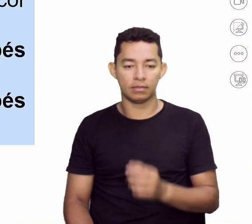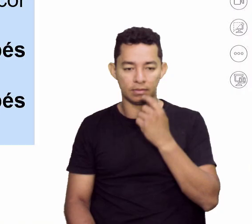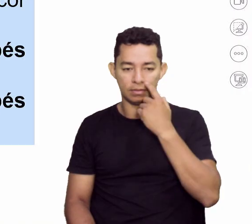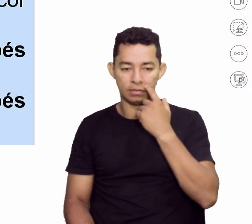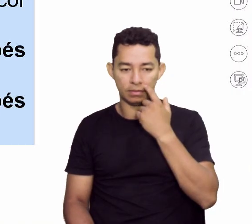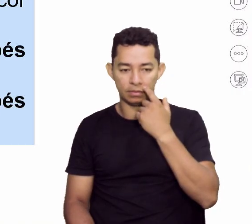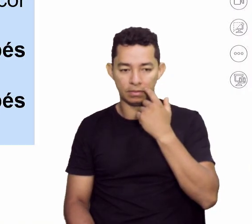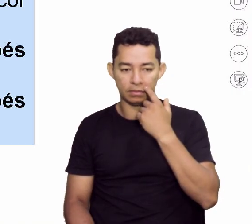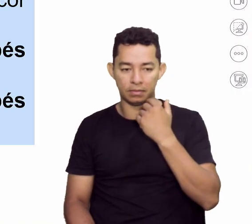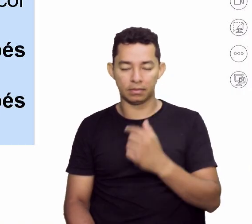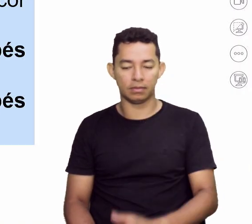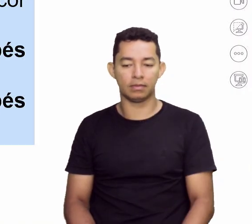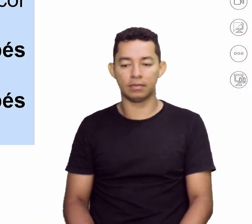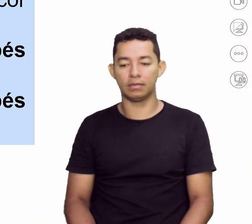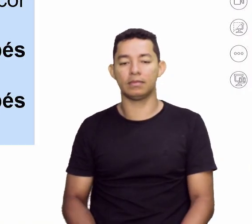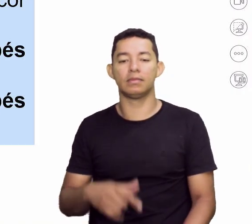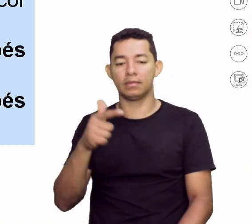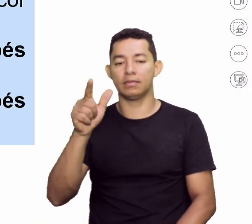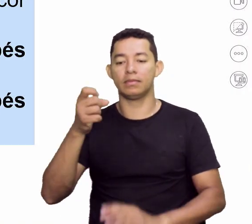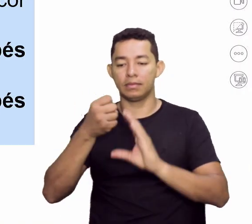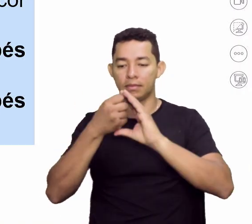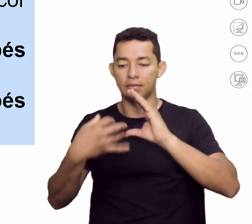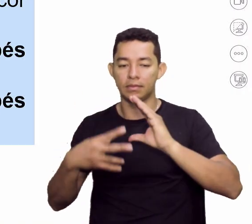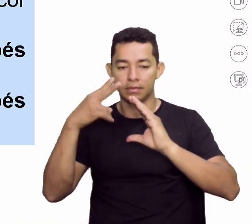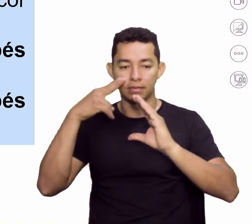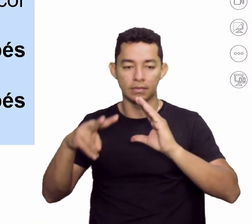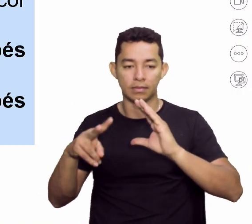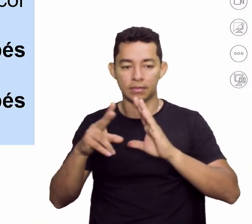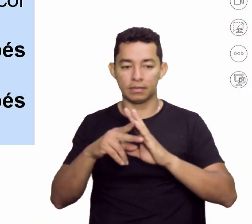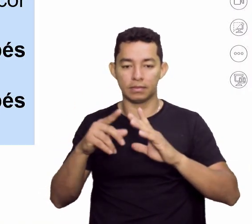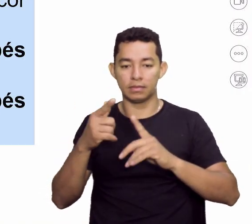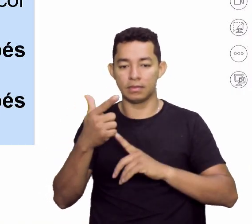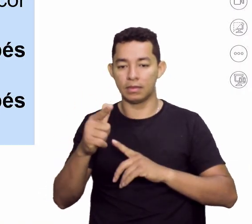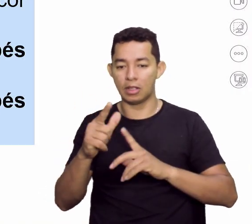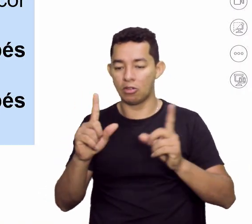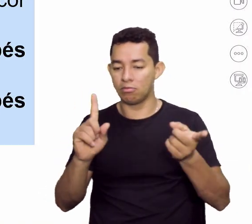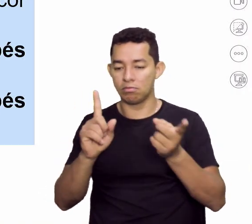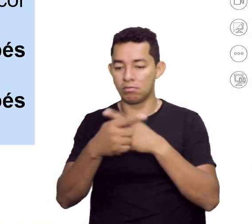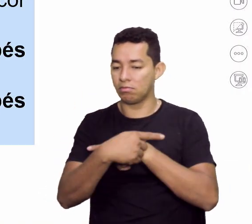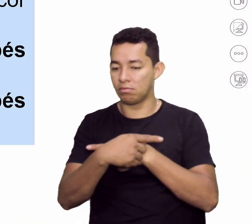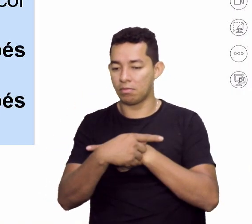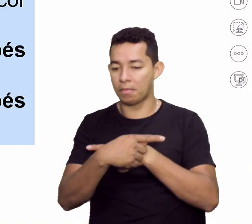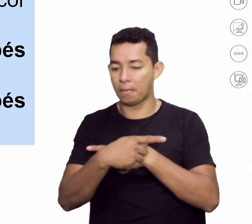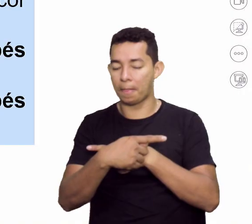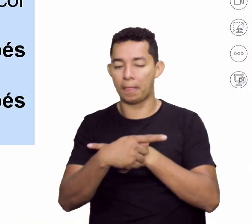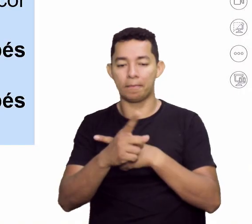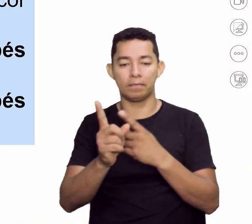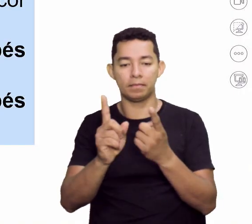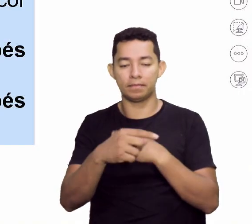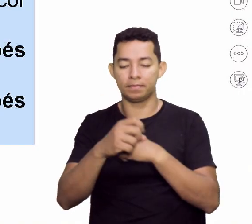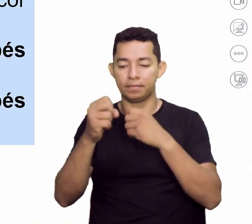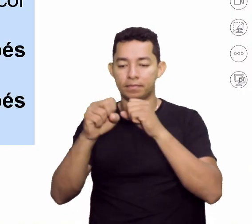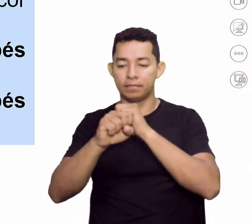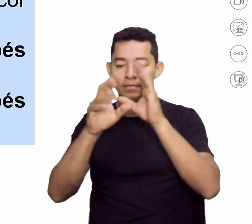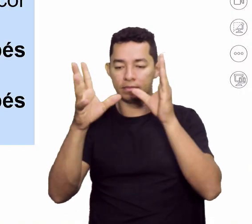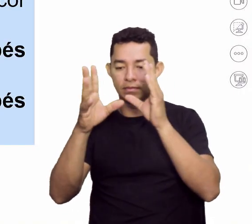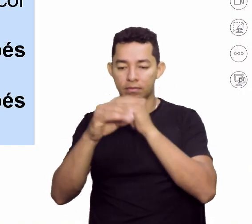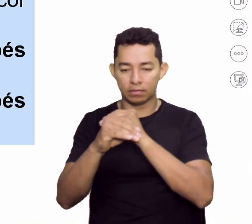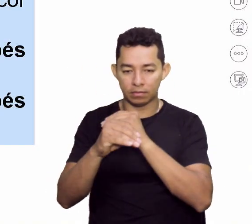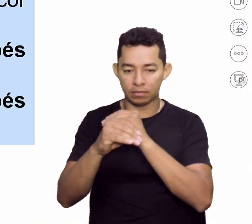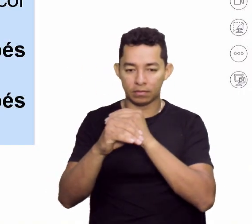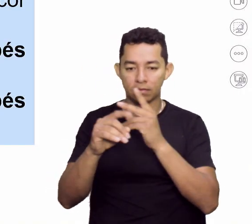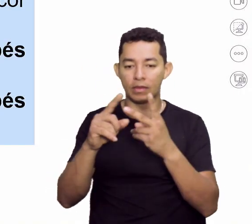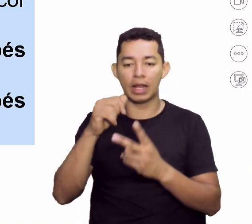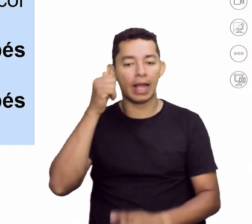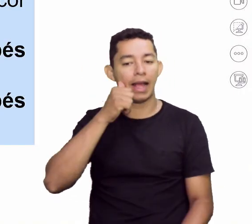Observe outros aspectos visual. A ausência de contraste entre luz e sombra, a questão do claro-escuro. As